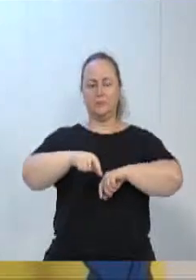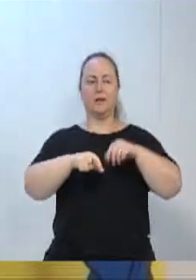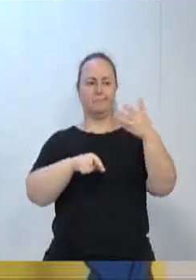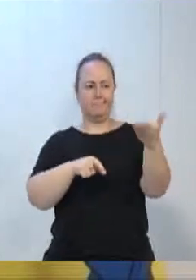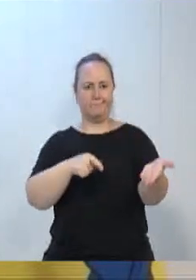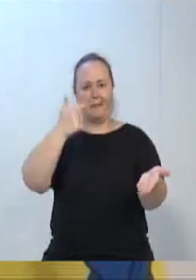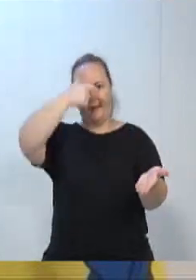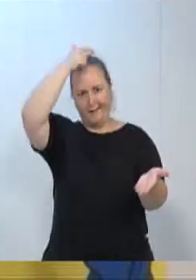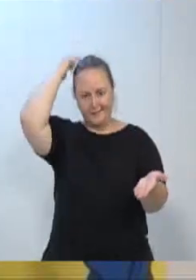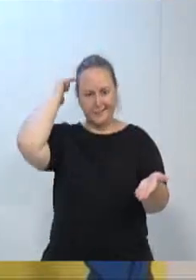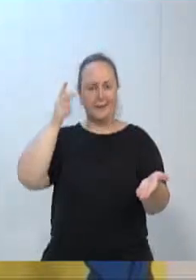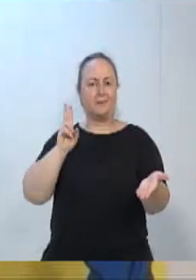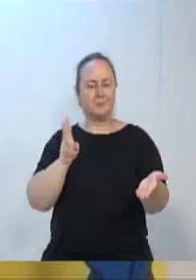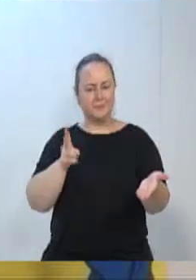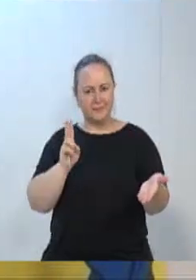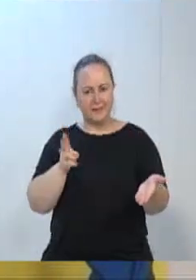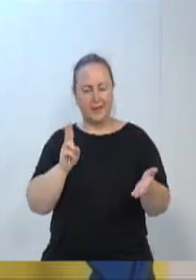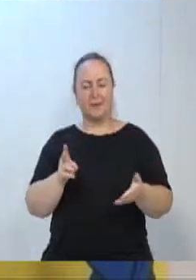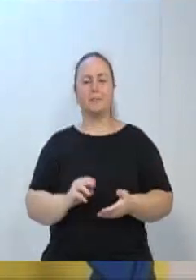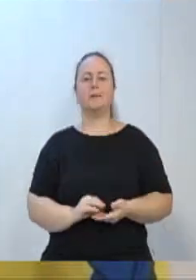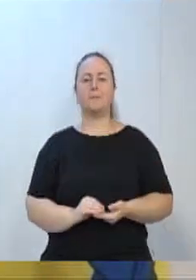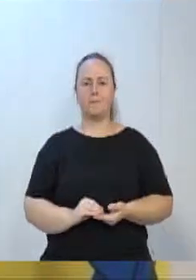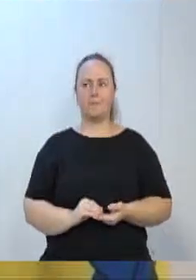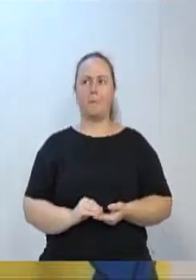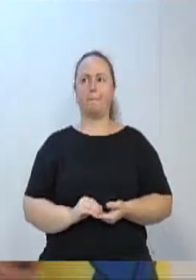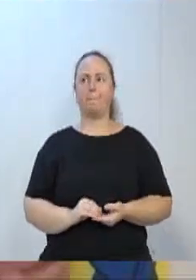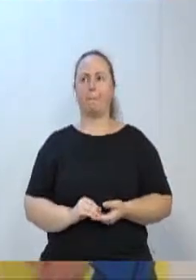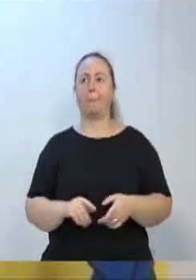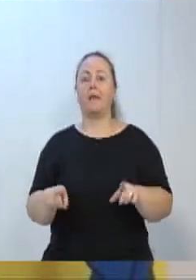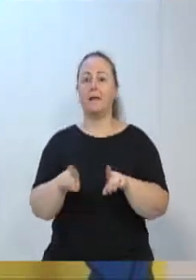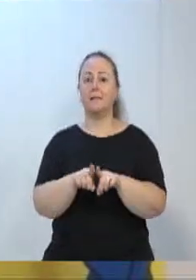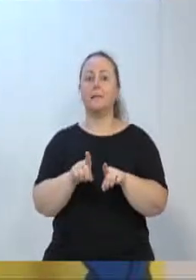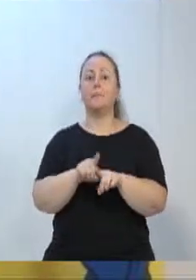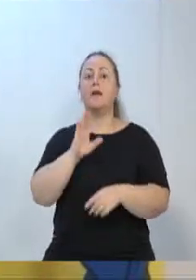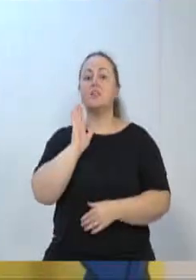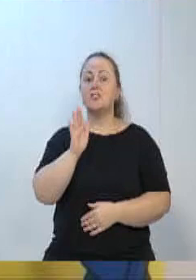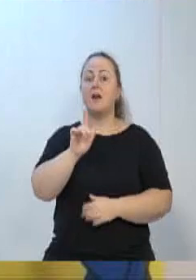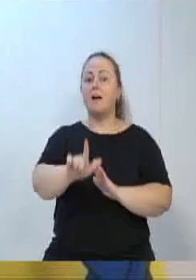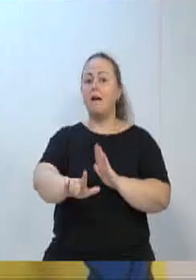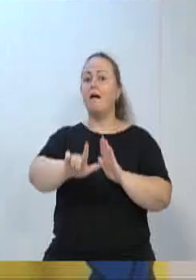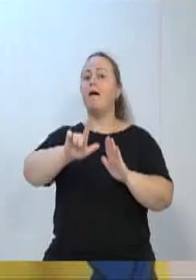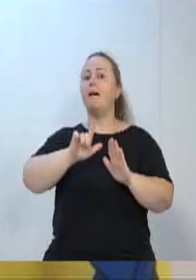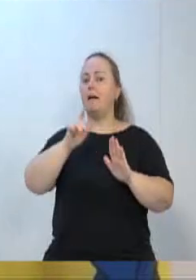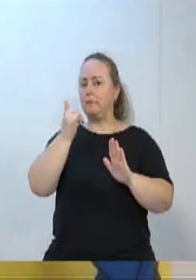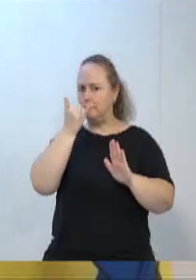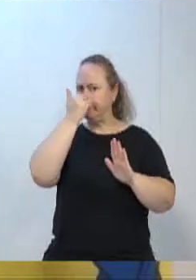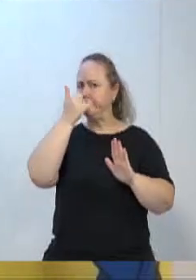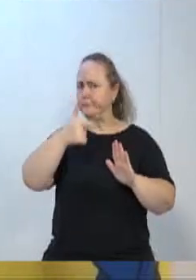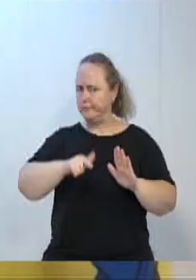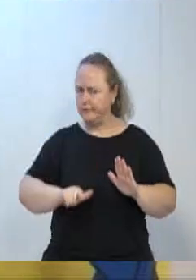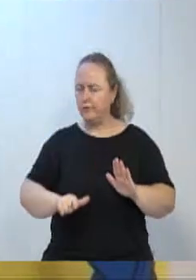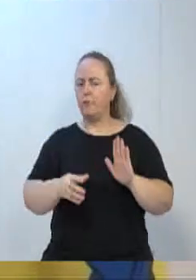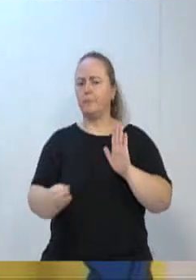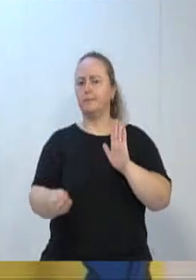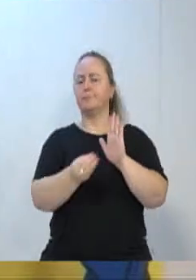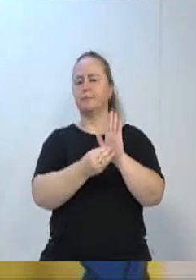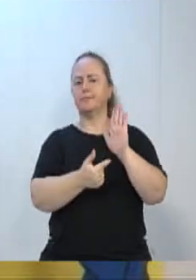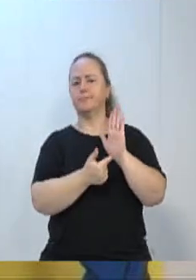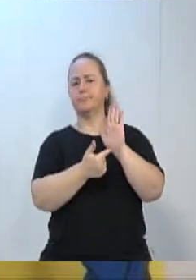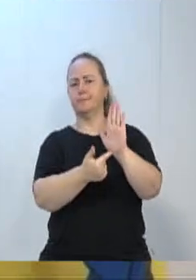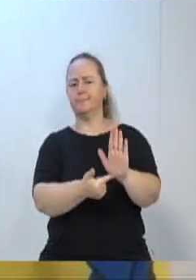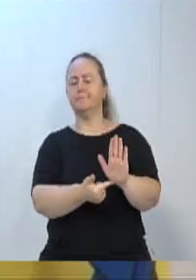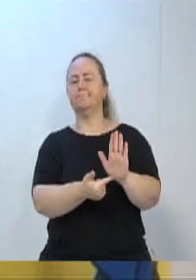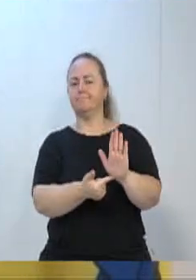isso. E também já, antes que aconteça, eu quero apresentar aqui as indicações que a gente já fez. Também